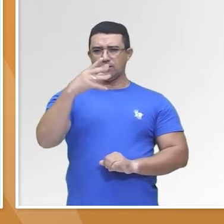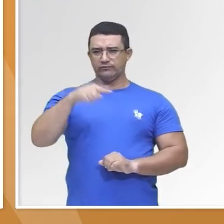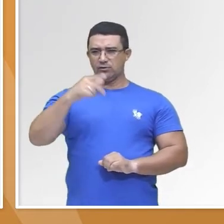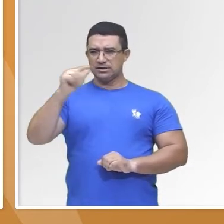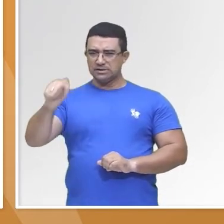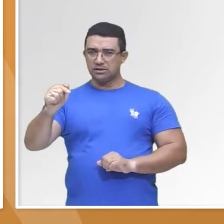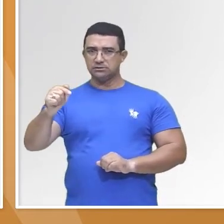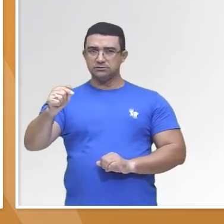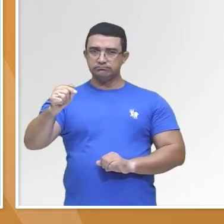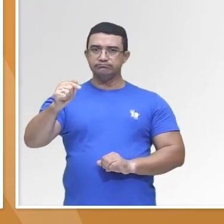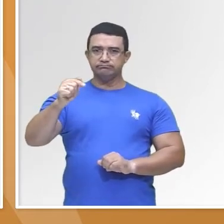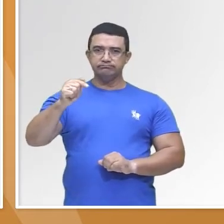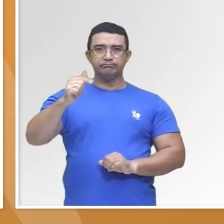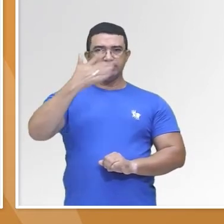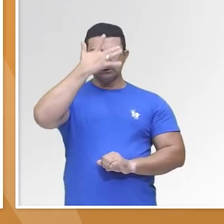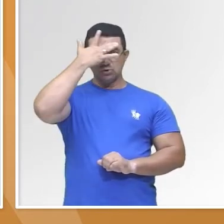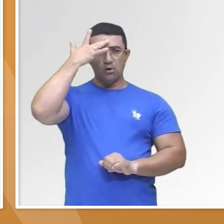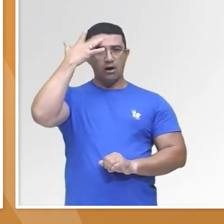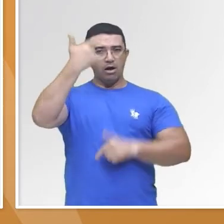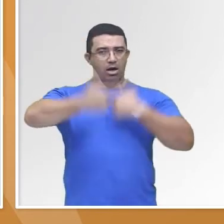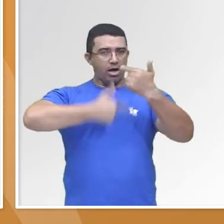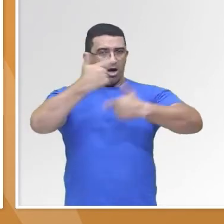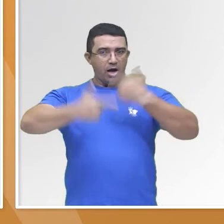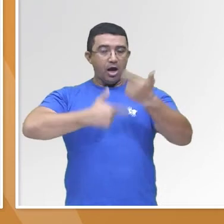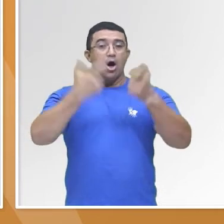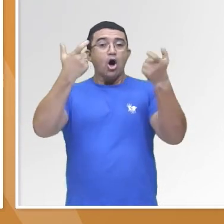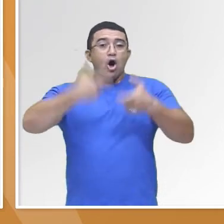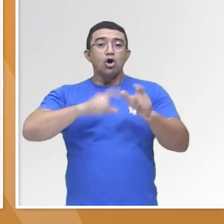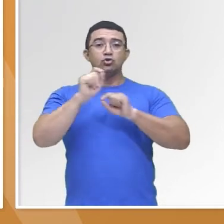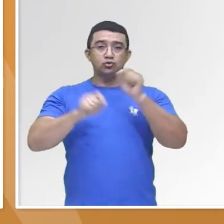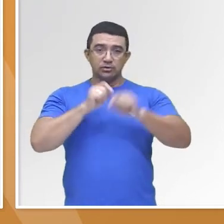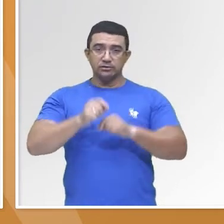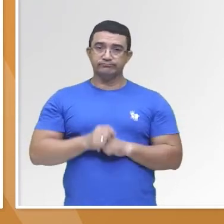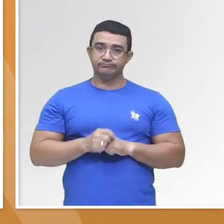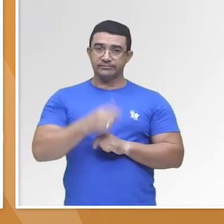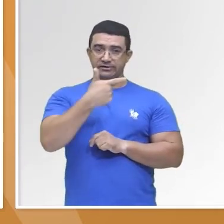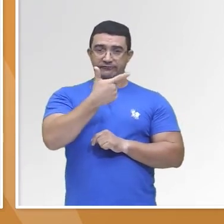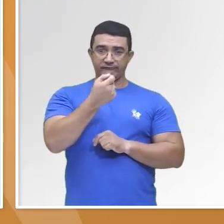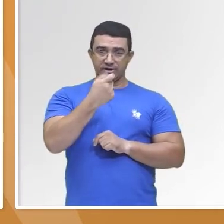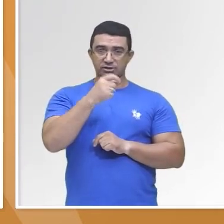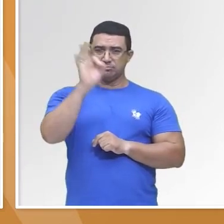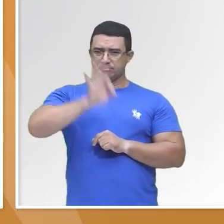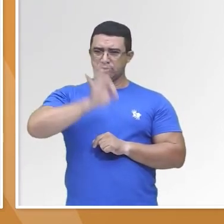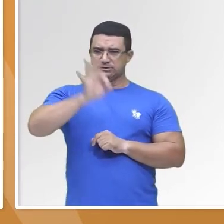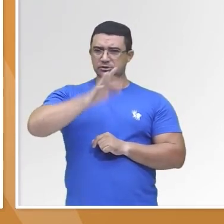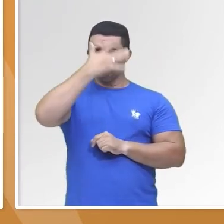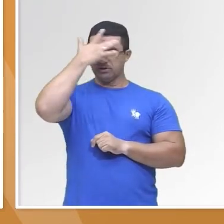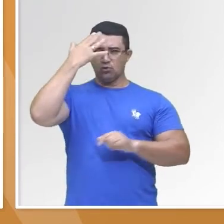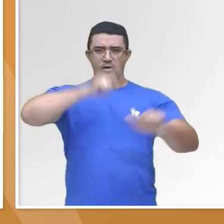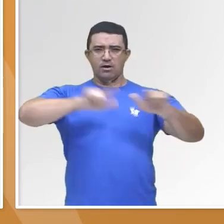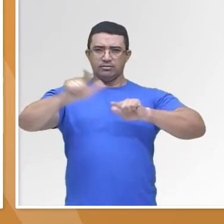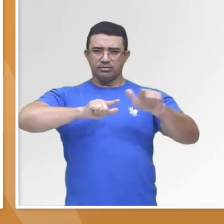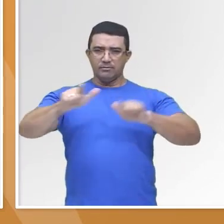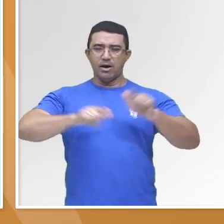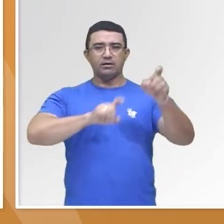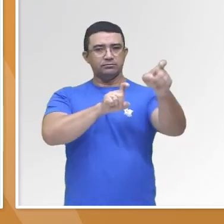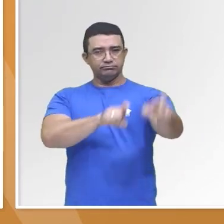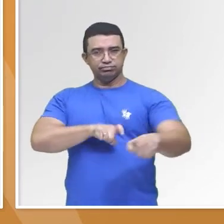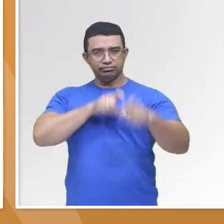104,7 de PEA, tá? Onde, desse número, 20% está concentrado no trabalho